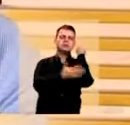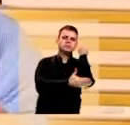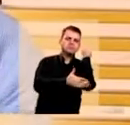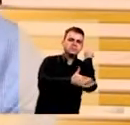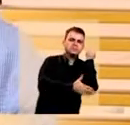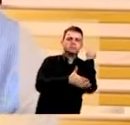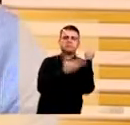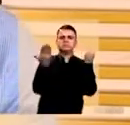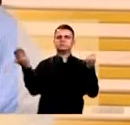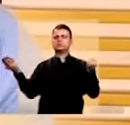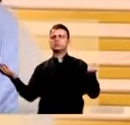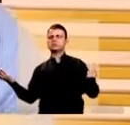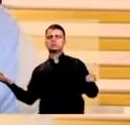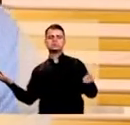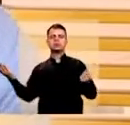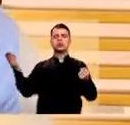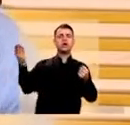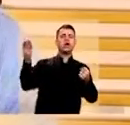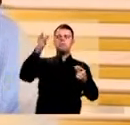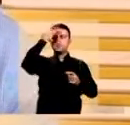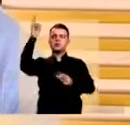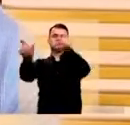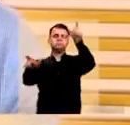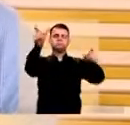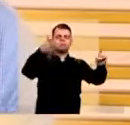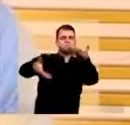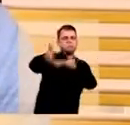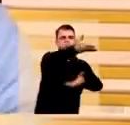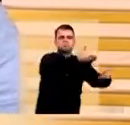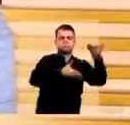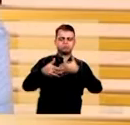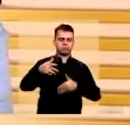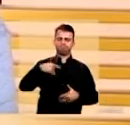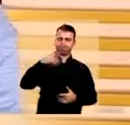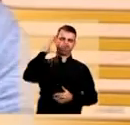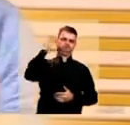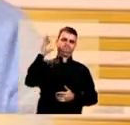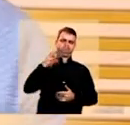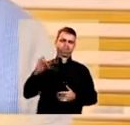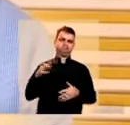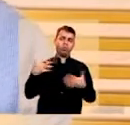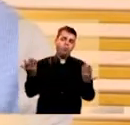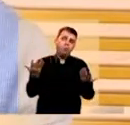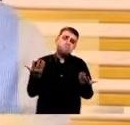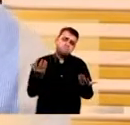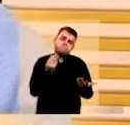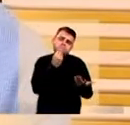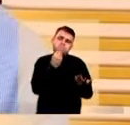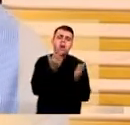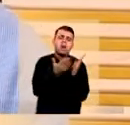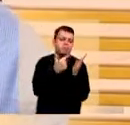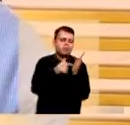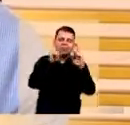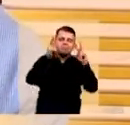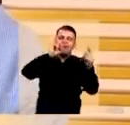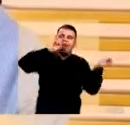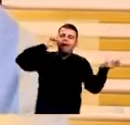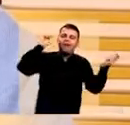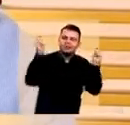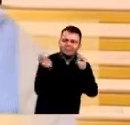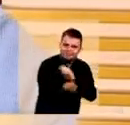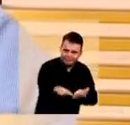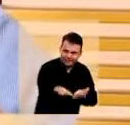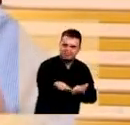ciúme, a questão das mazelas humanas? Então deixa o Machado para depois. Ou então pega o Machado adaptado. Que havia